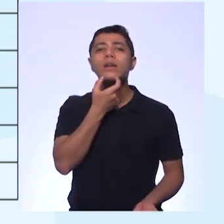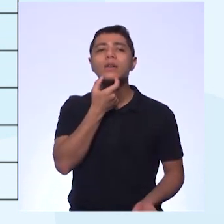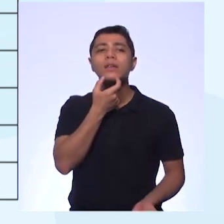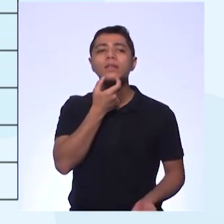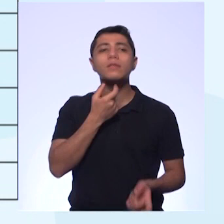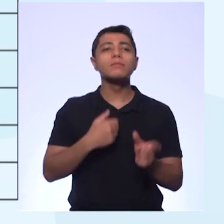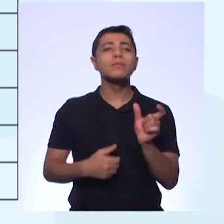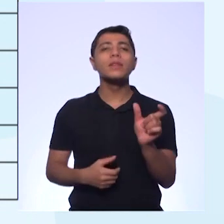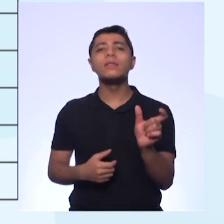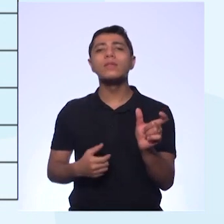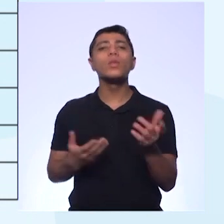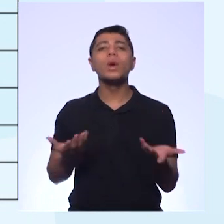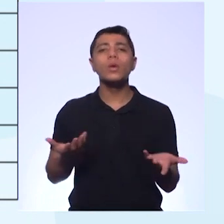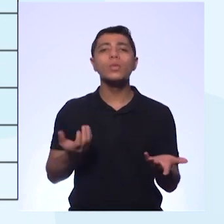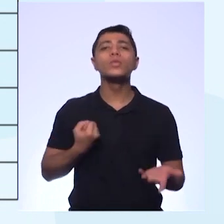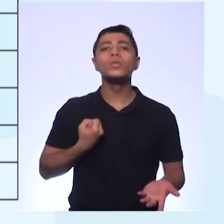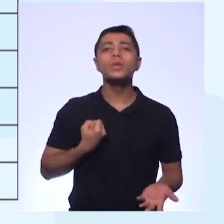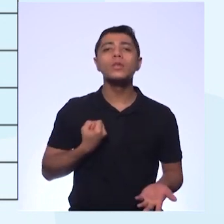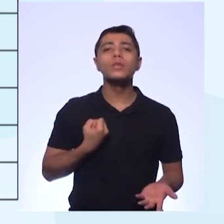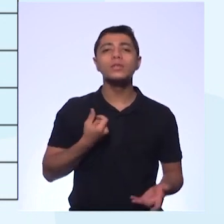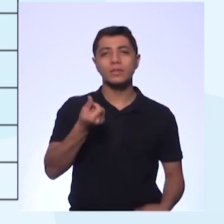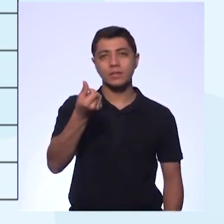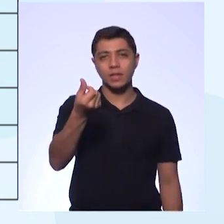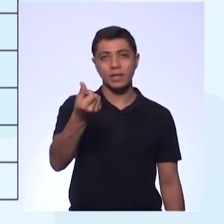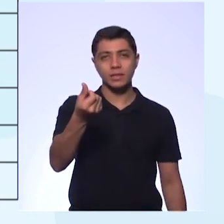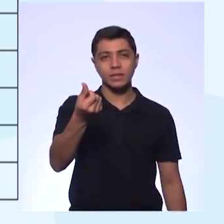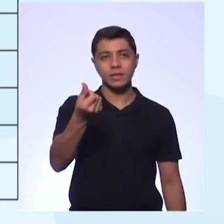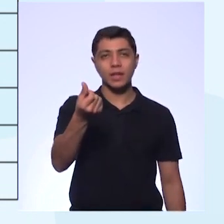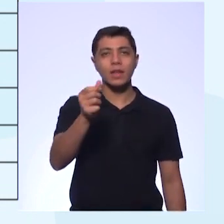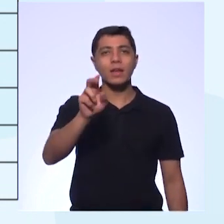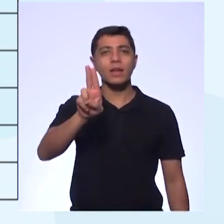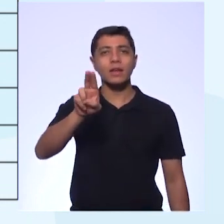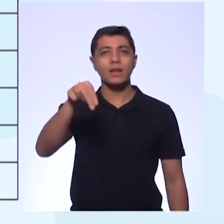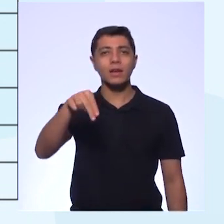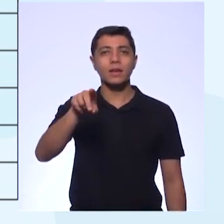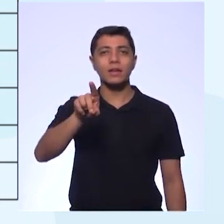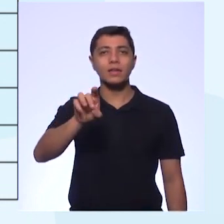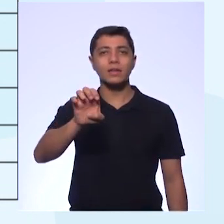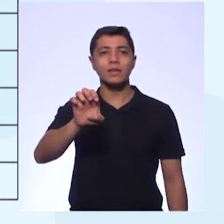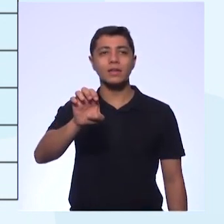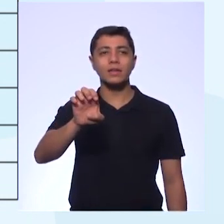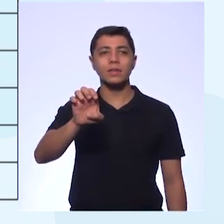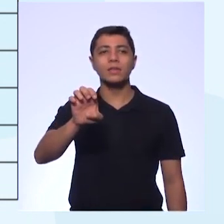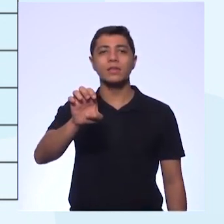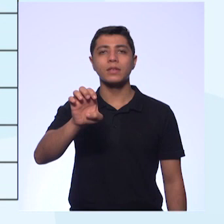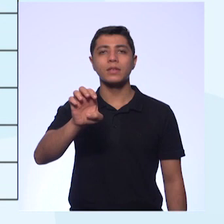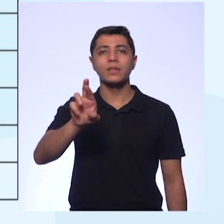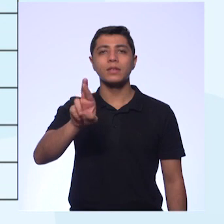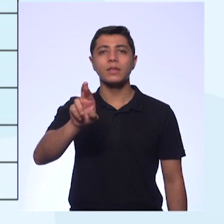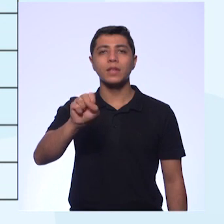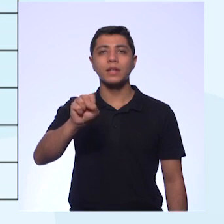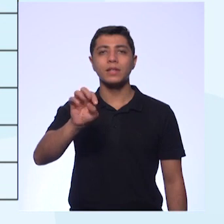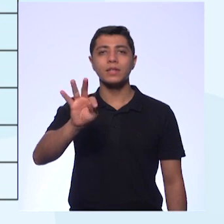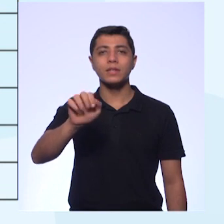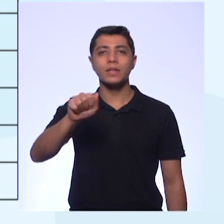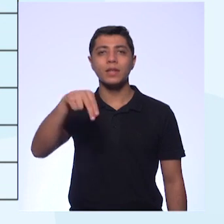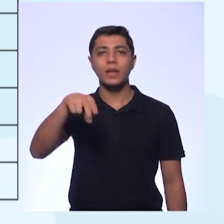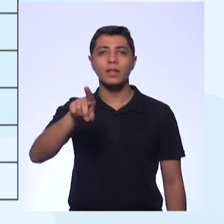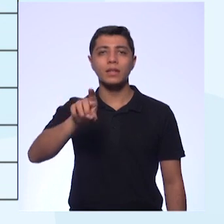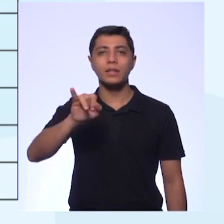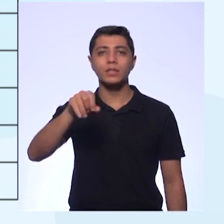o número 6. Understanding. Né? Do you understand? Do you know? Né? São